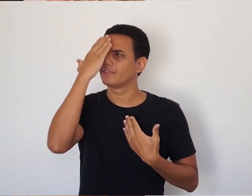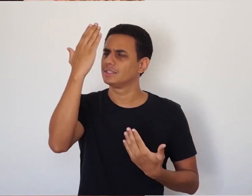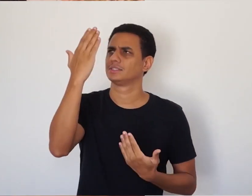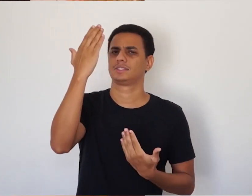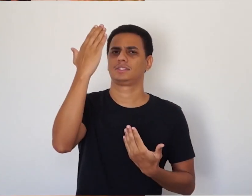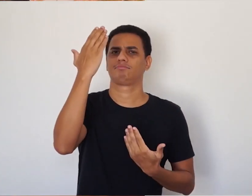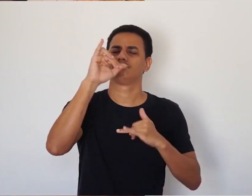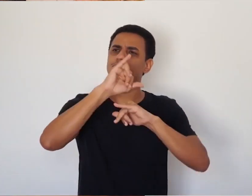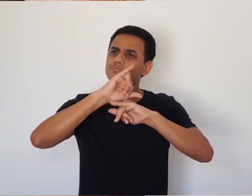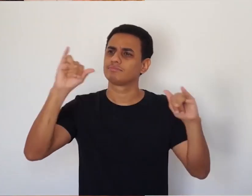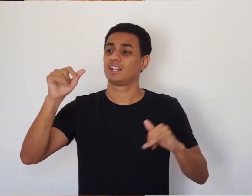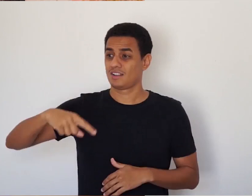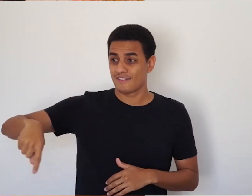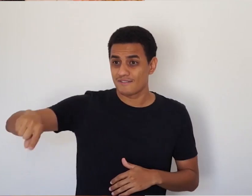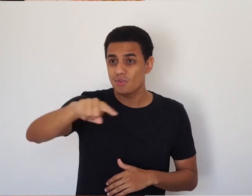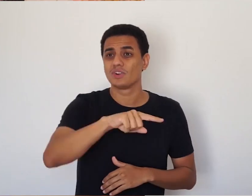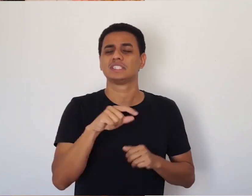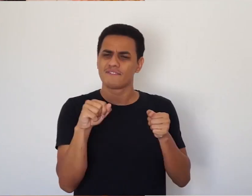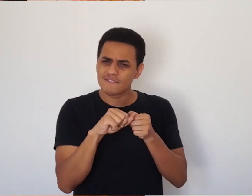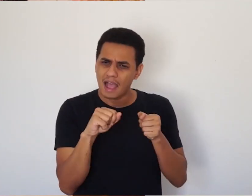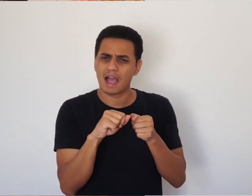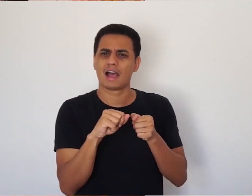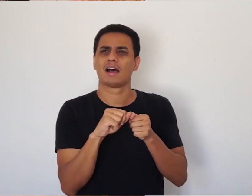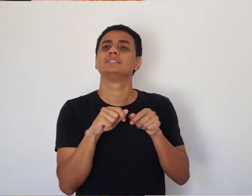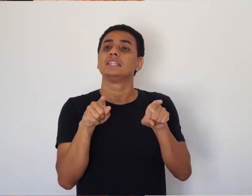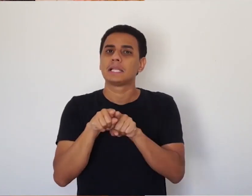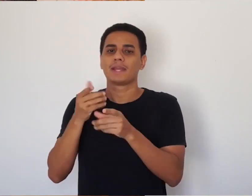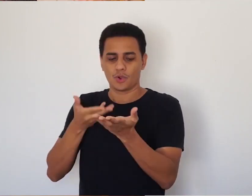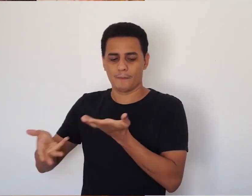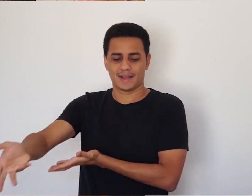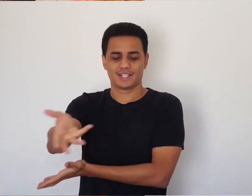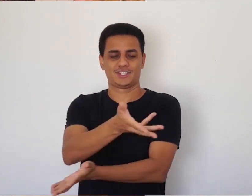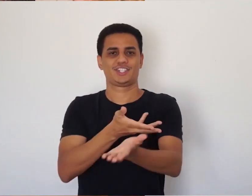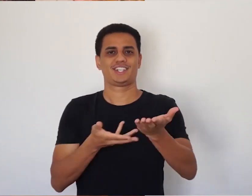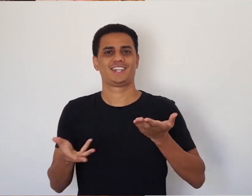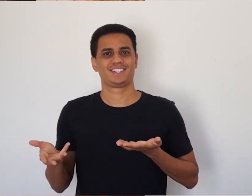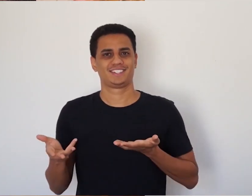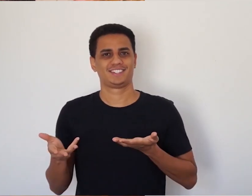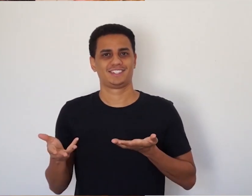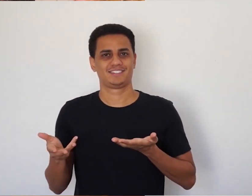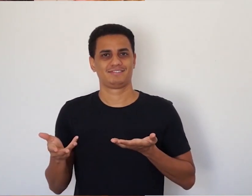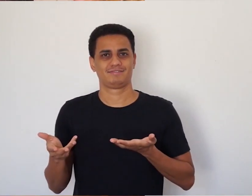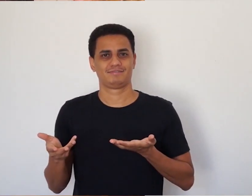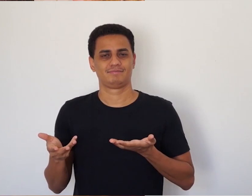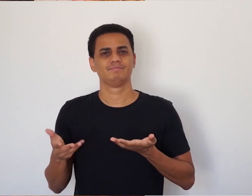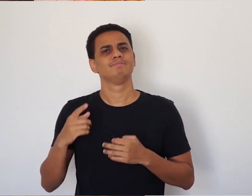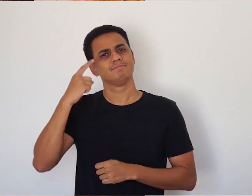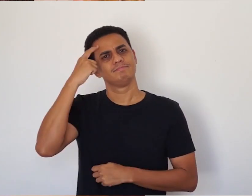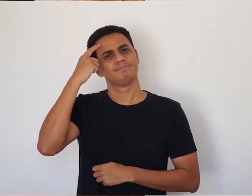ele deu graças e disse, tomem isto e partilhem uns com os outros.